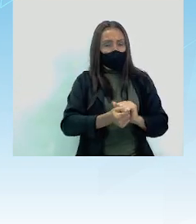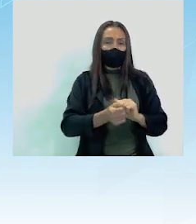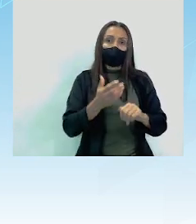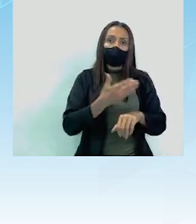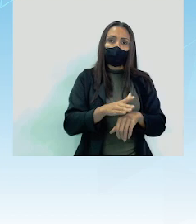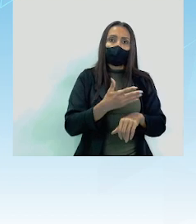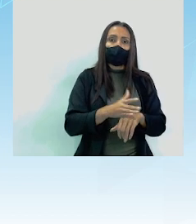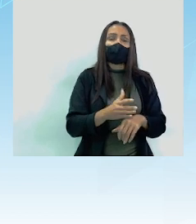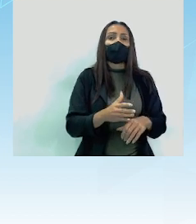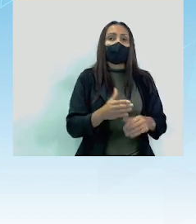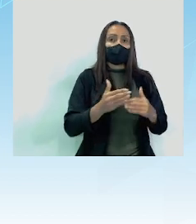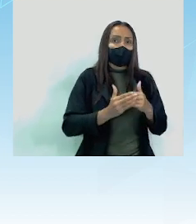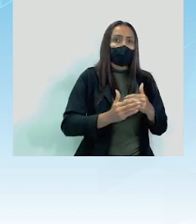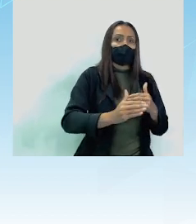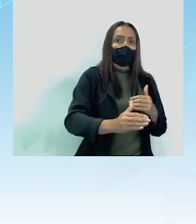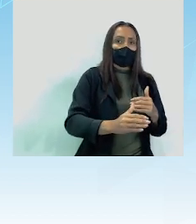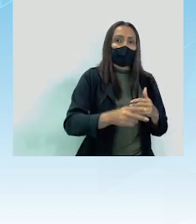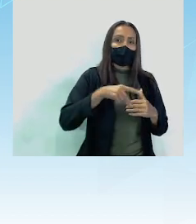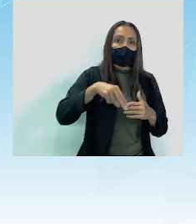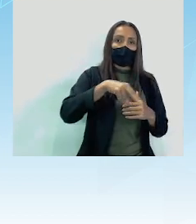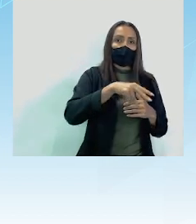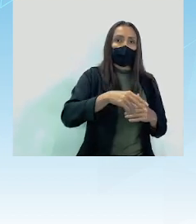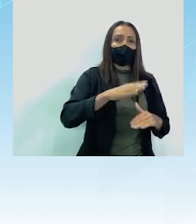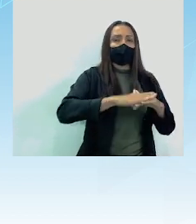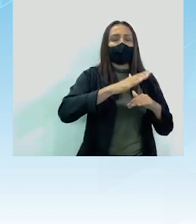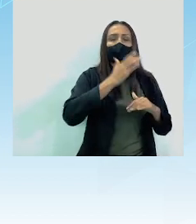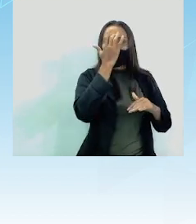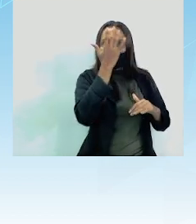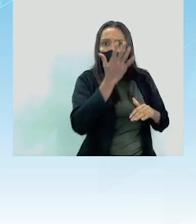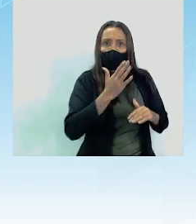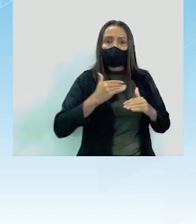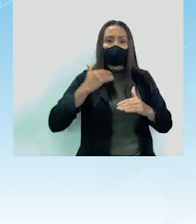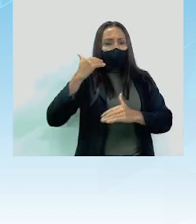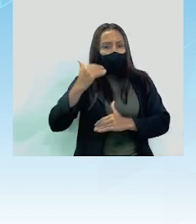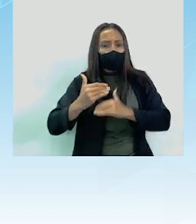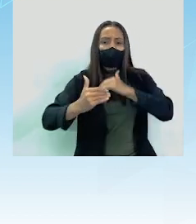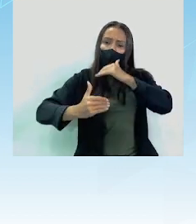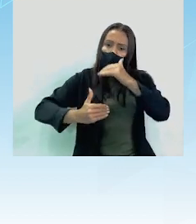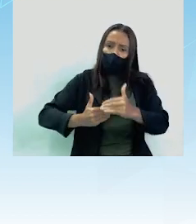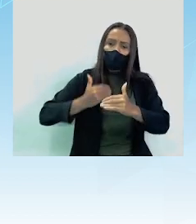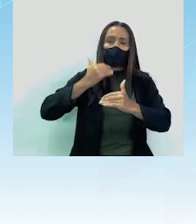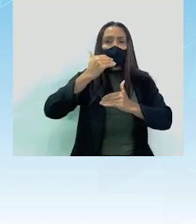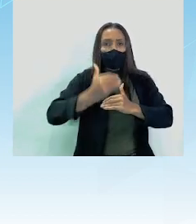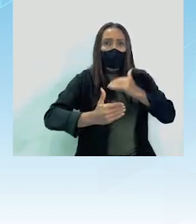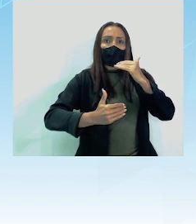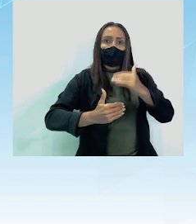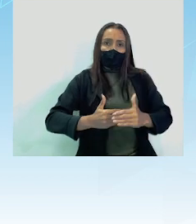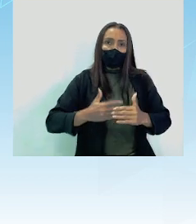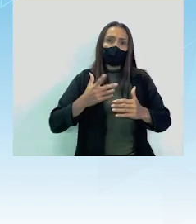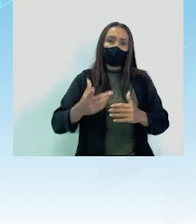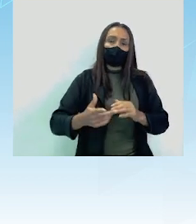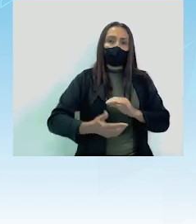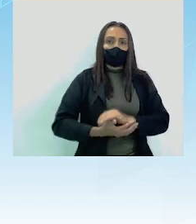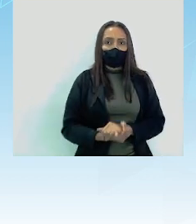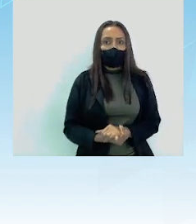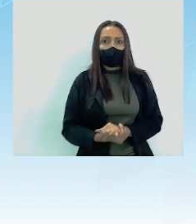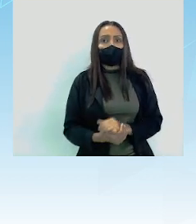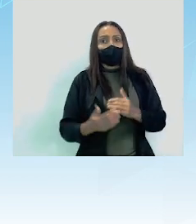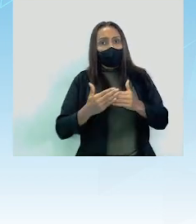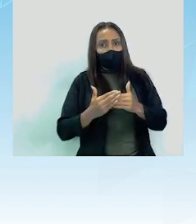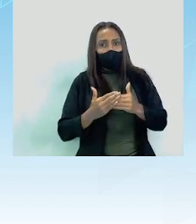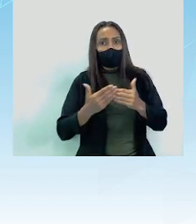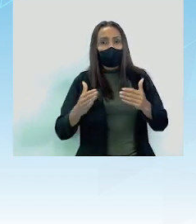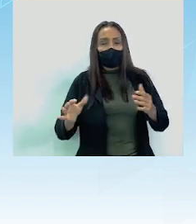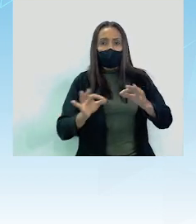uma trilha mais fácil, percursozinho mais curto, né? E aos poucos você vai melhorando seu condicionamento, vai melhorando a sua resistência e vai aumentando